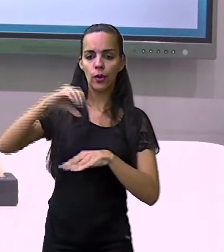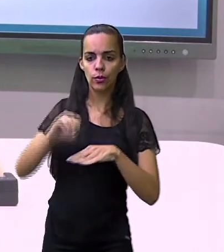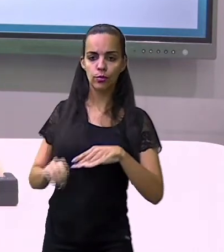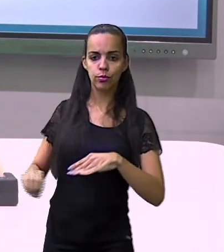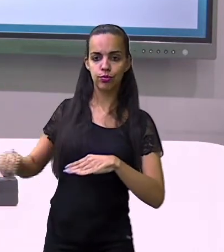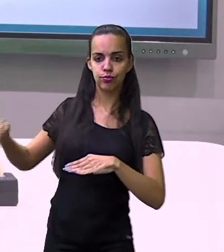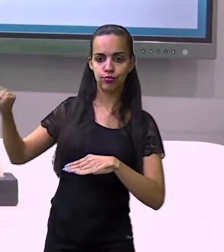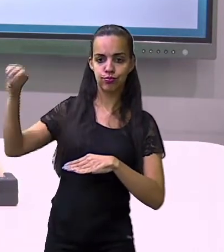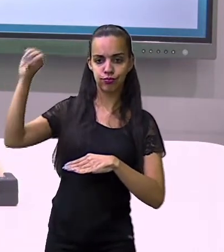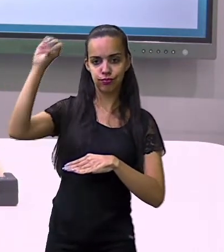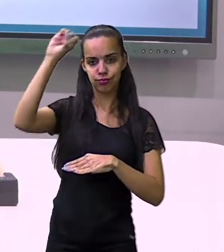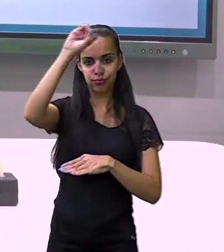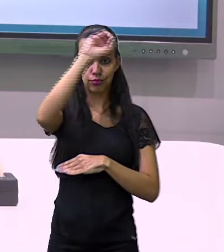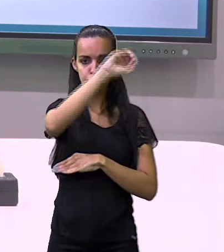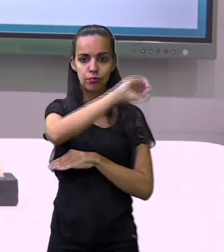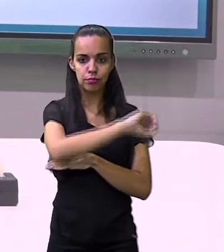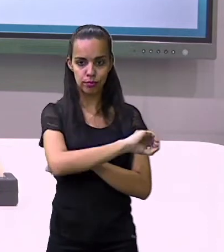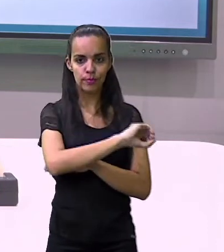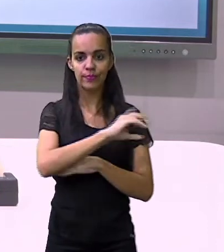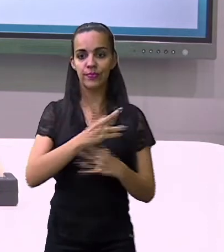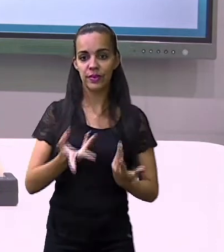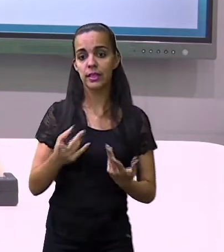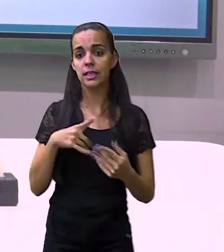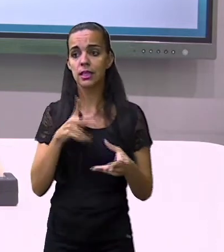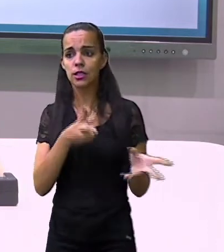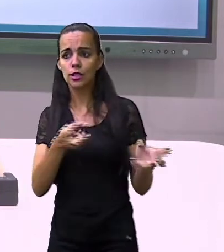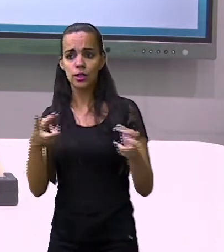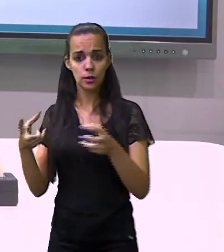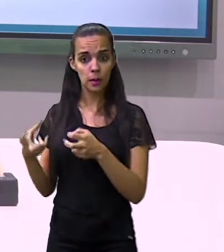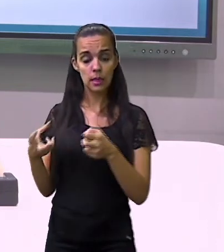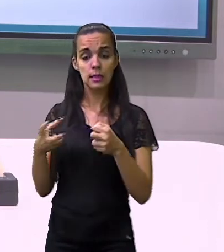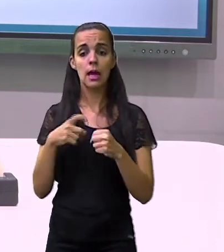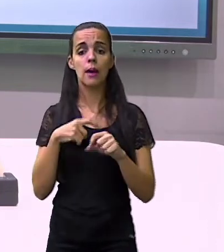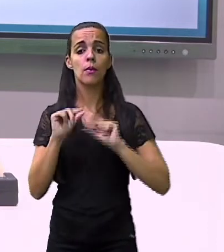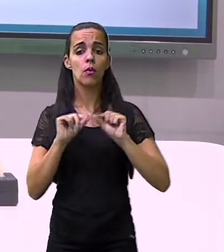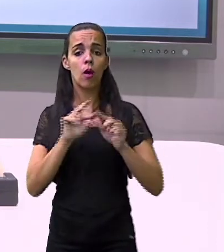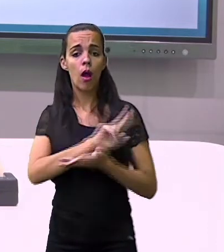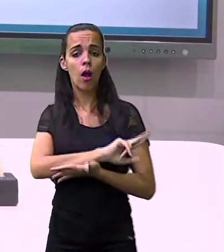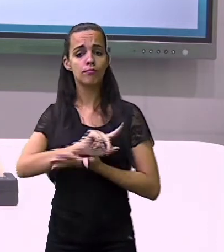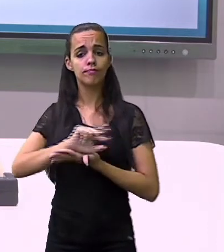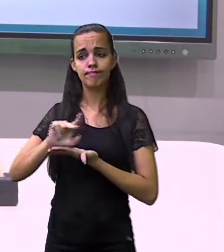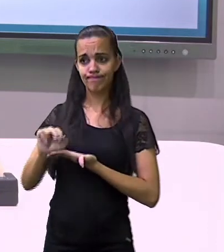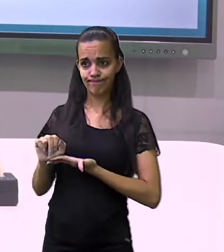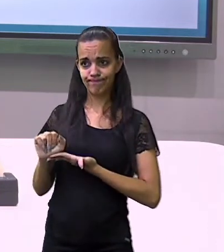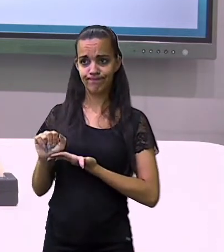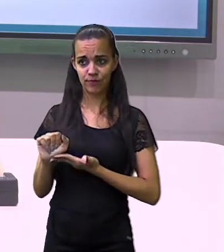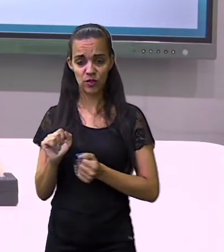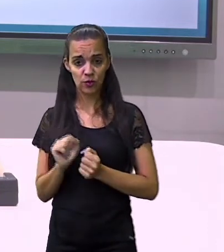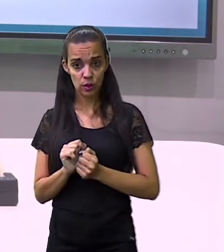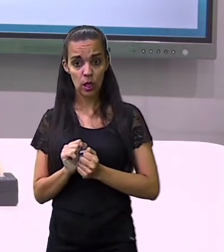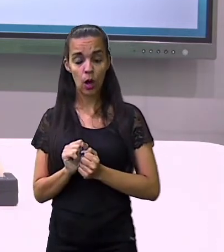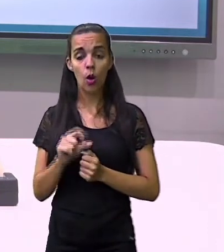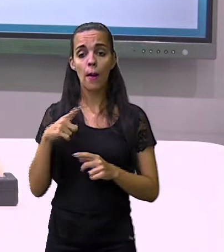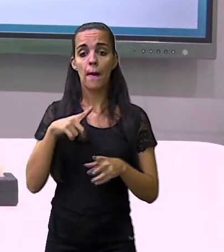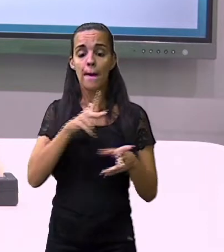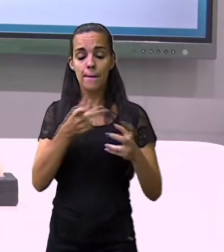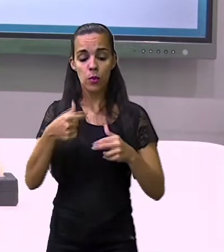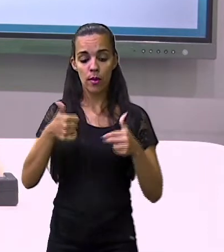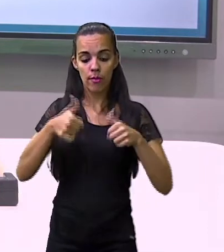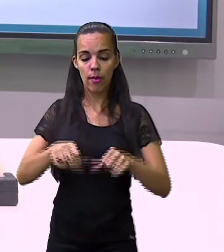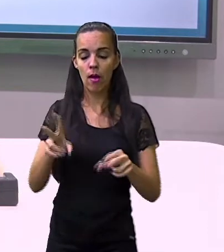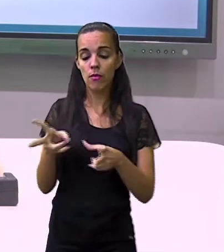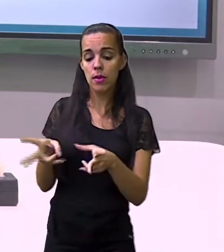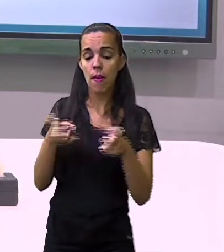acontece, né? Por causa do movimento de rotação da Terra. Então, nós temos a impressão de que é o Sol que passa